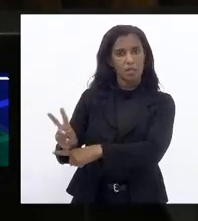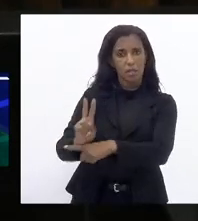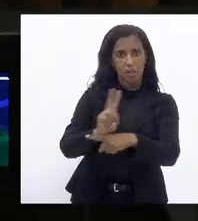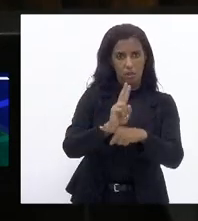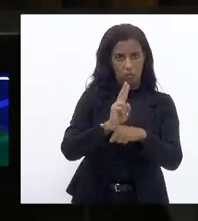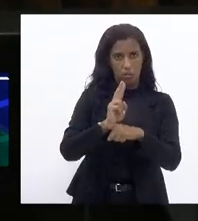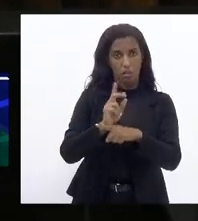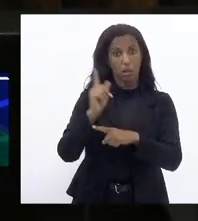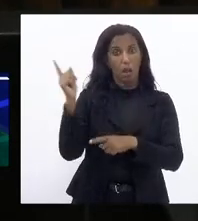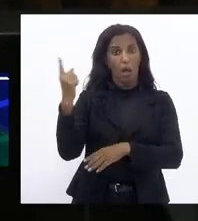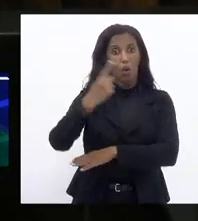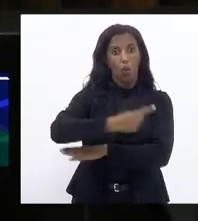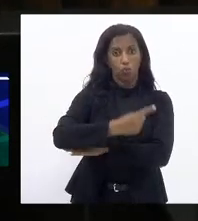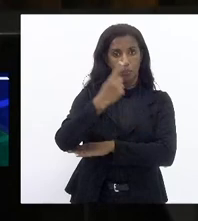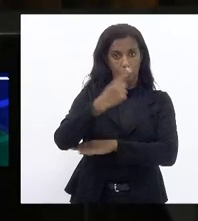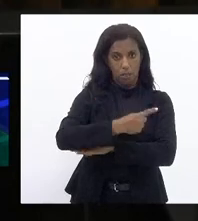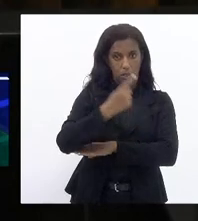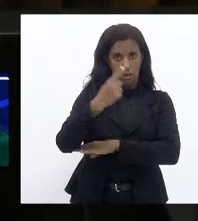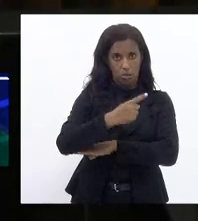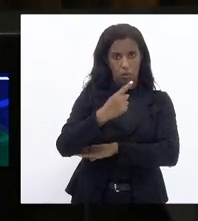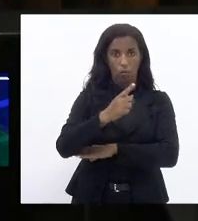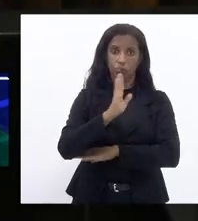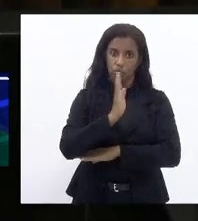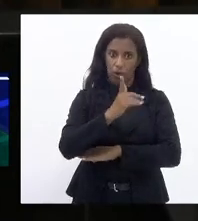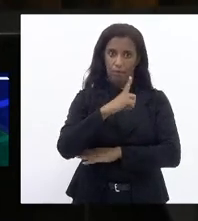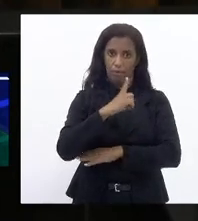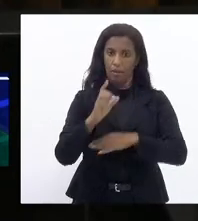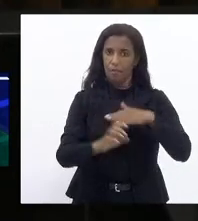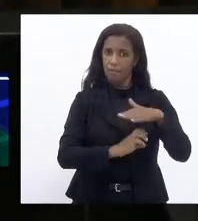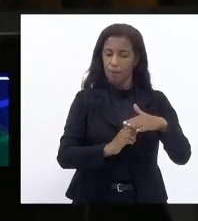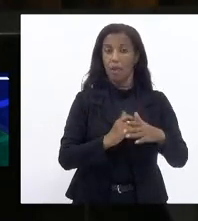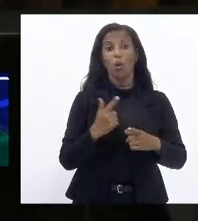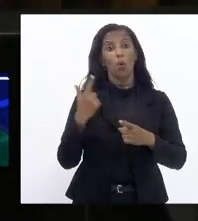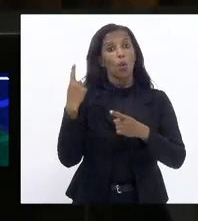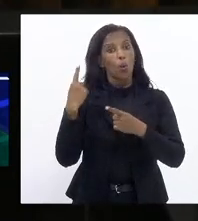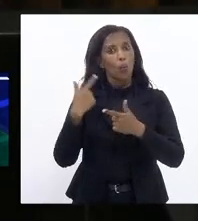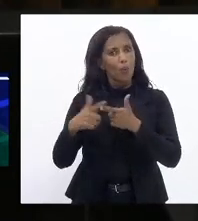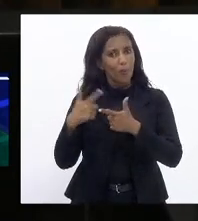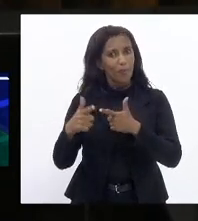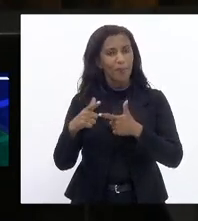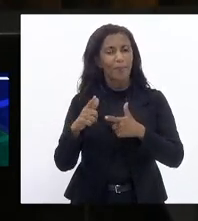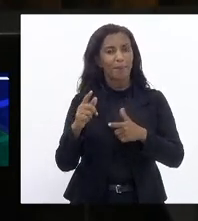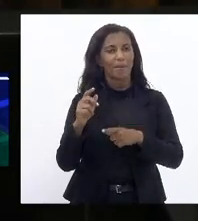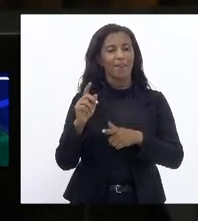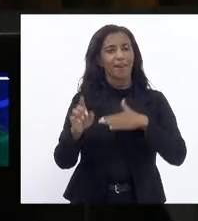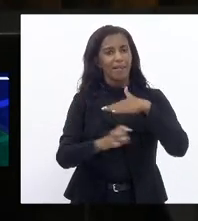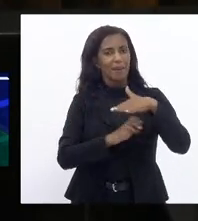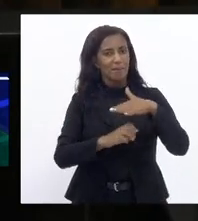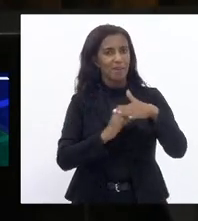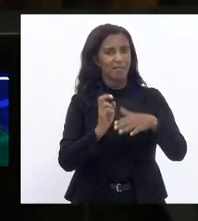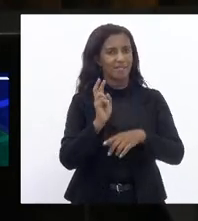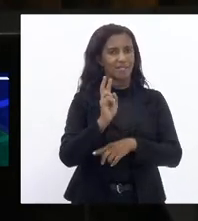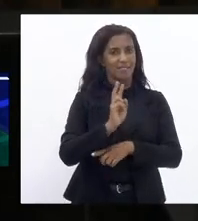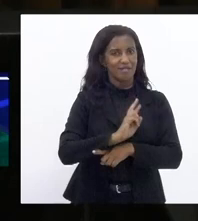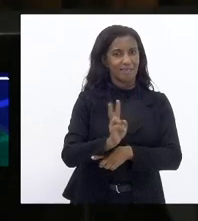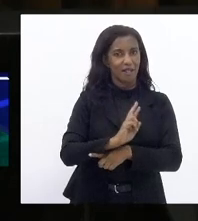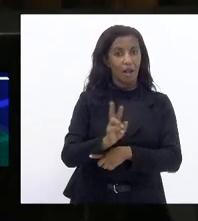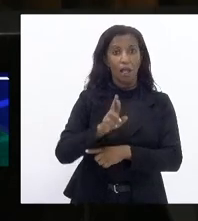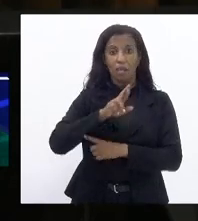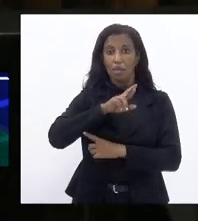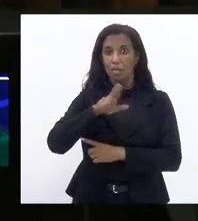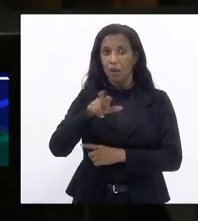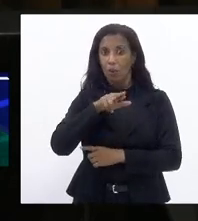do condomínio. Enfim, contratou. O problema é que essa empresa de segurança não é